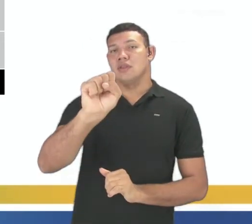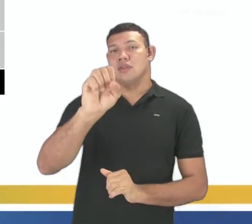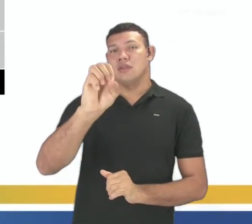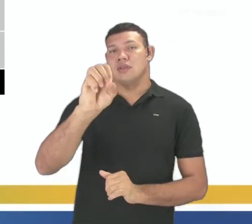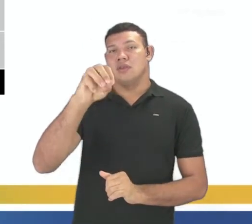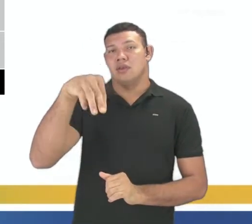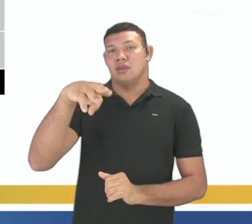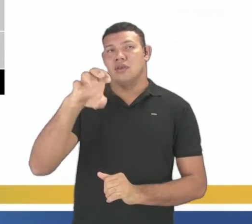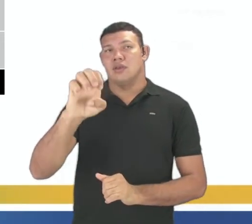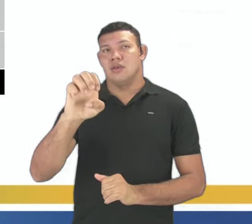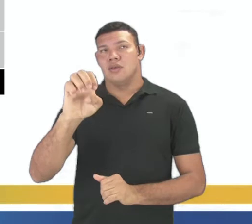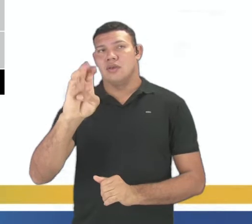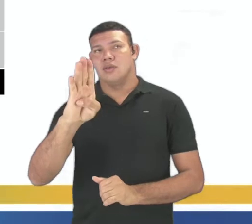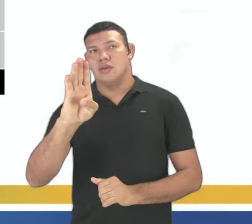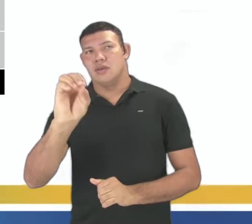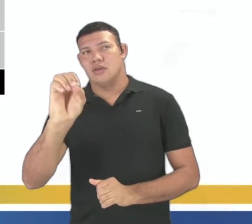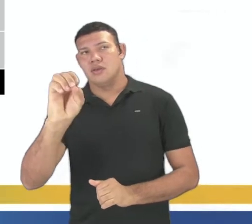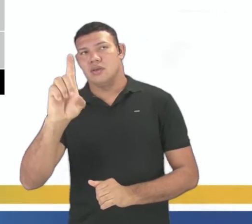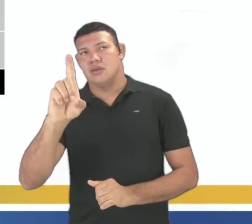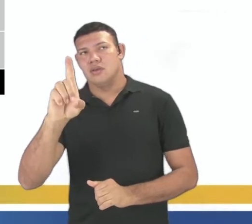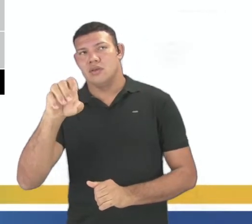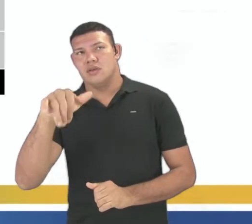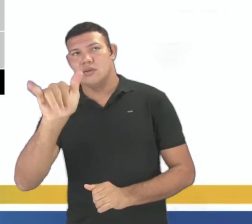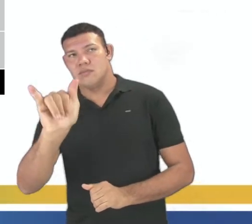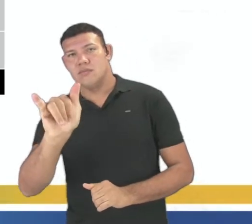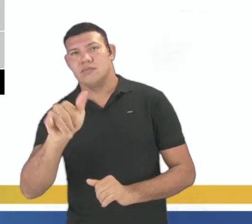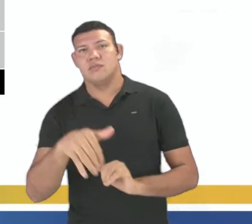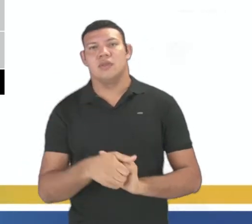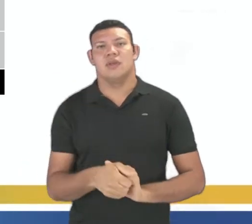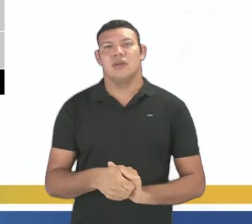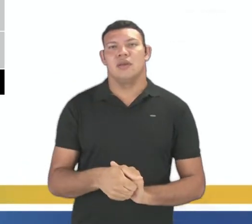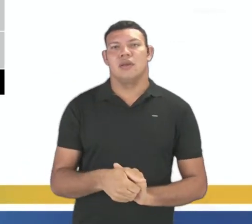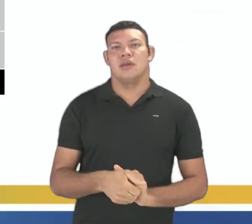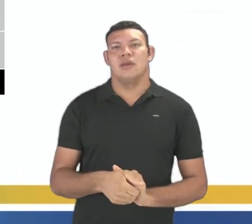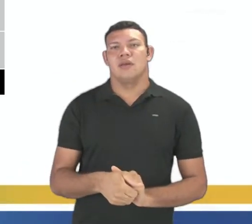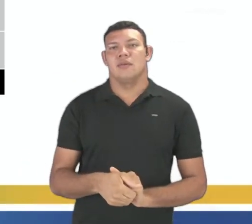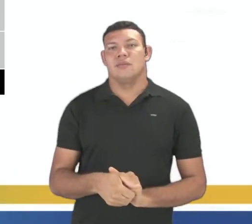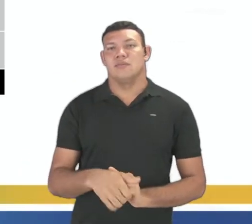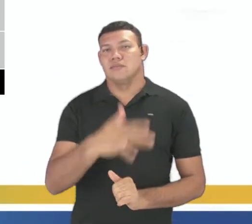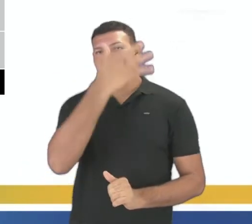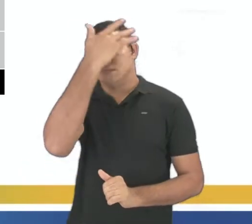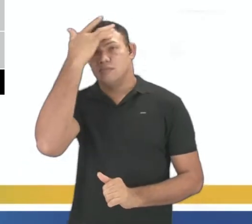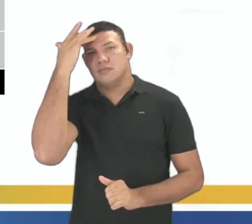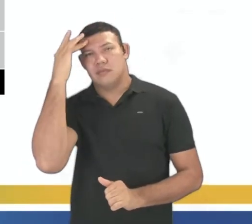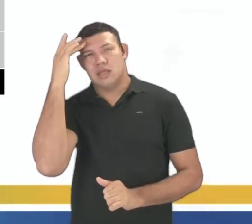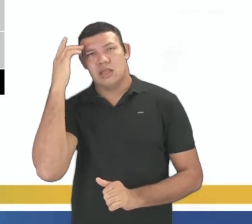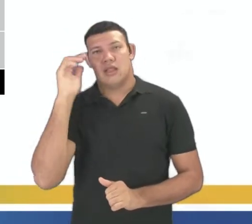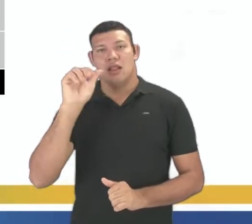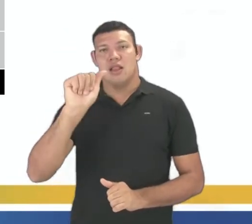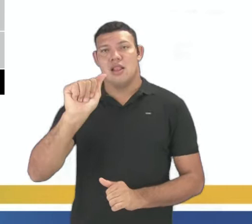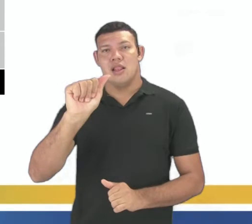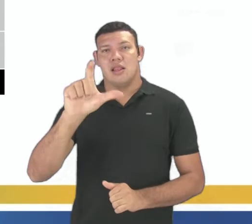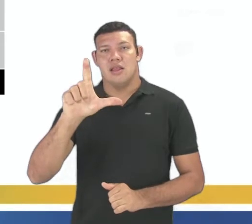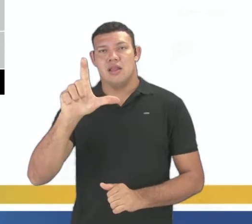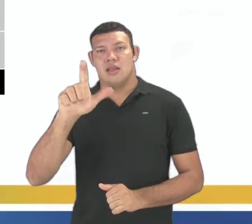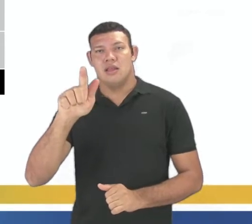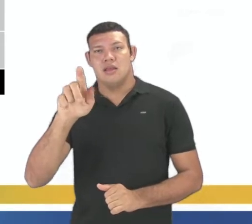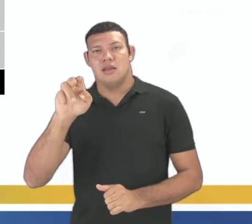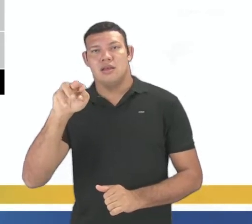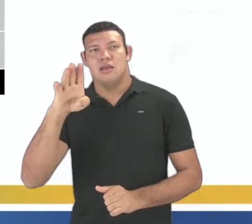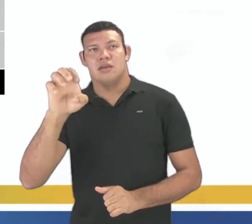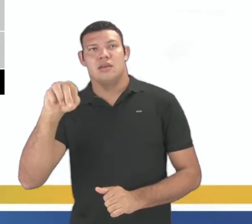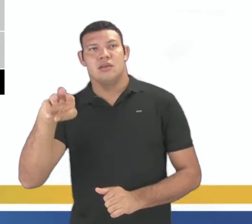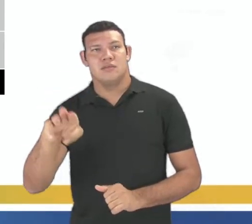E ele é utilizado para frases afirmativas. Por exemplo, somebody help, ok?